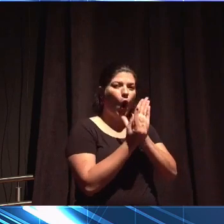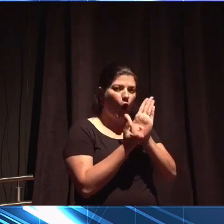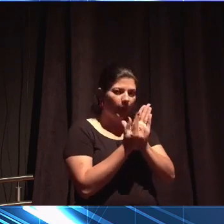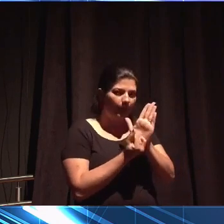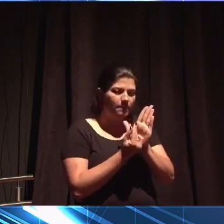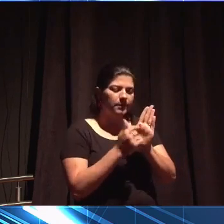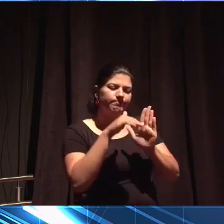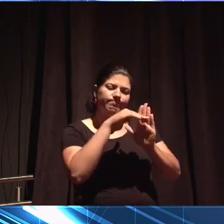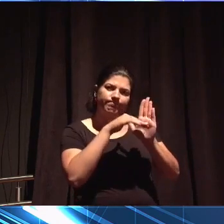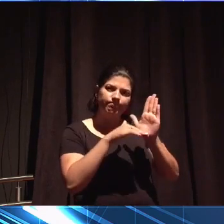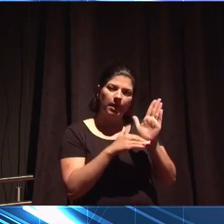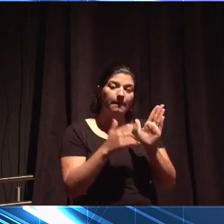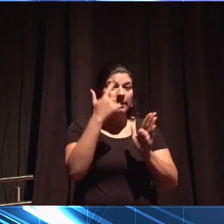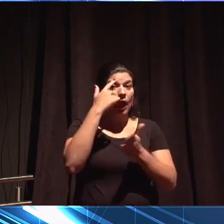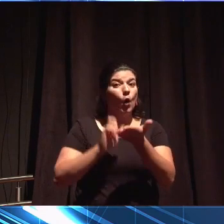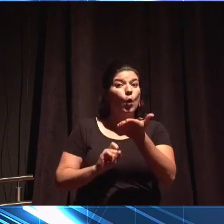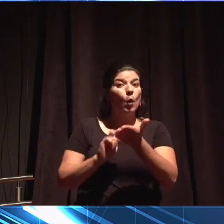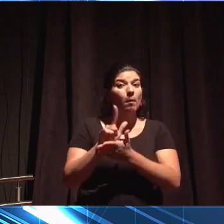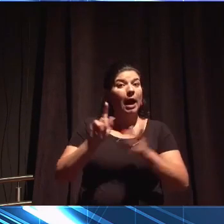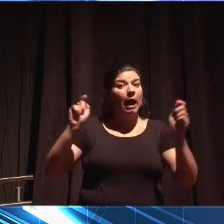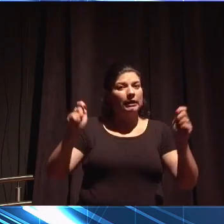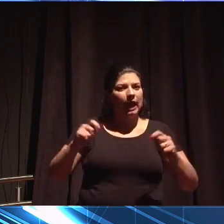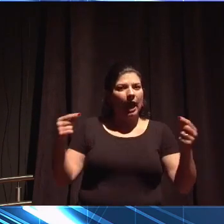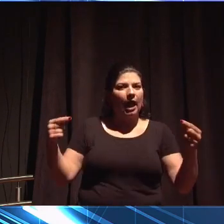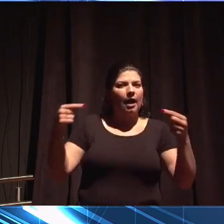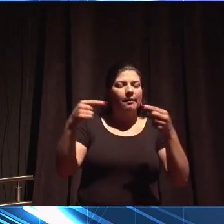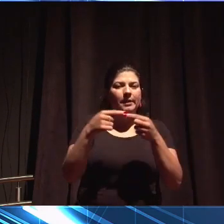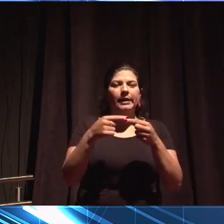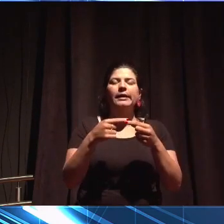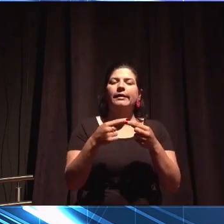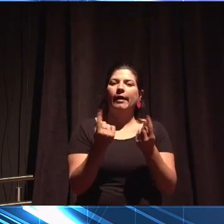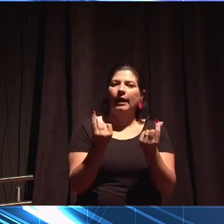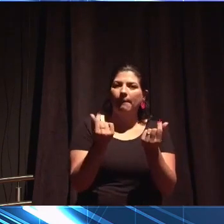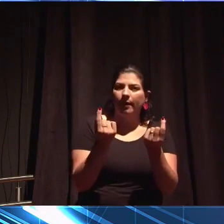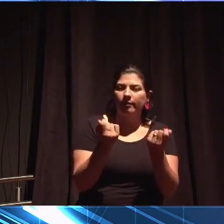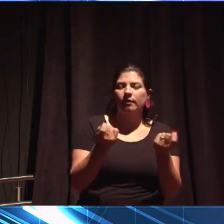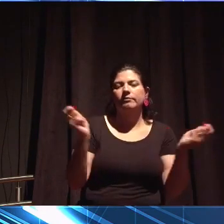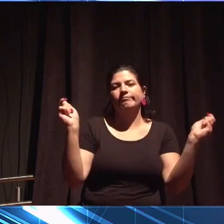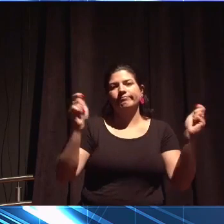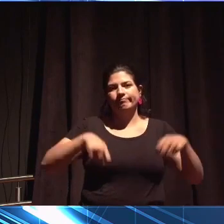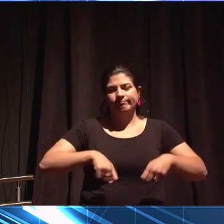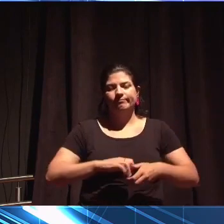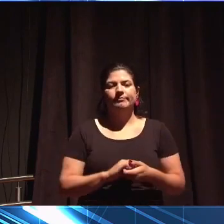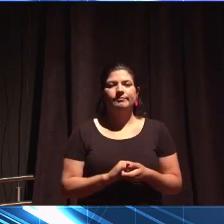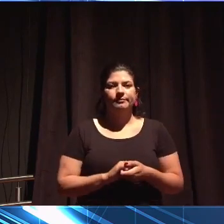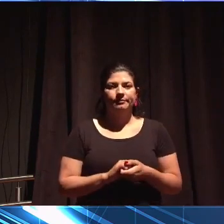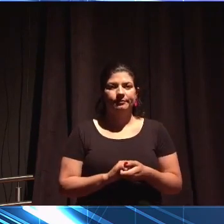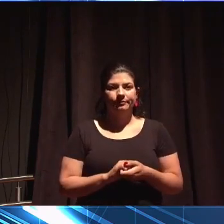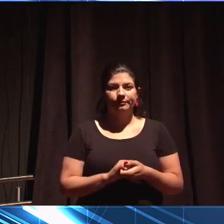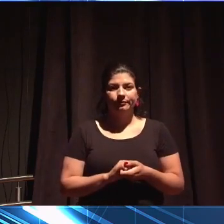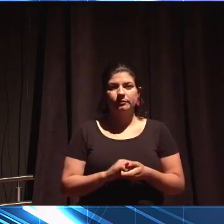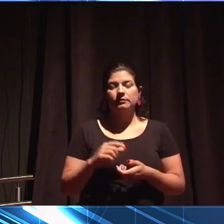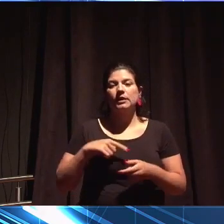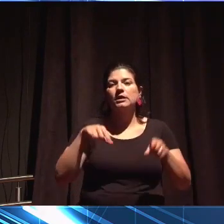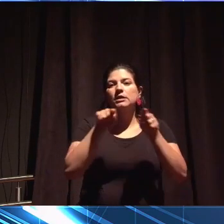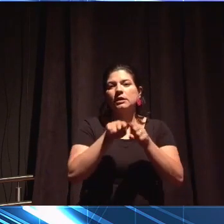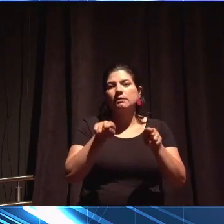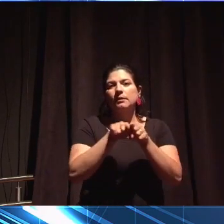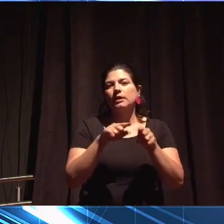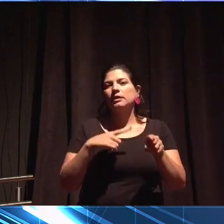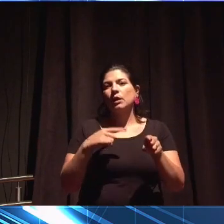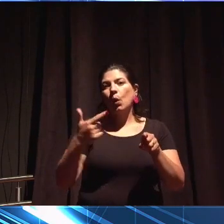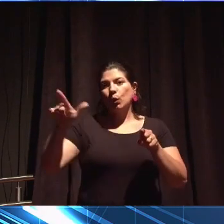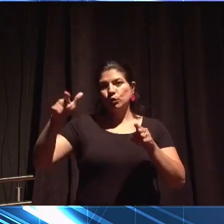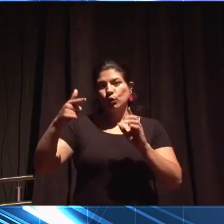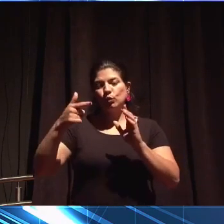ali o que seria o mais viável, né, dentro de capacidade e preço. Exato. E quando isso passa para a mão, por exemplo, de um